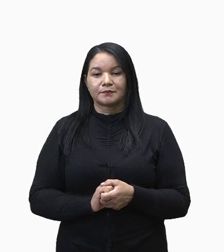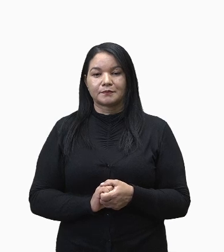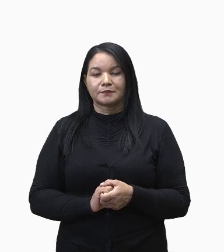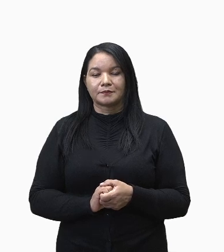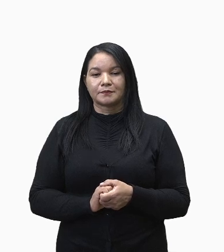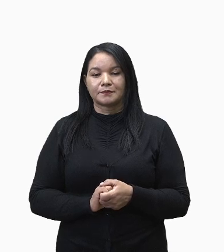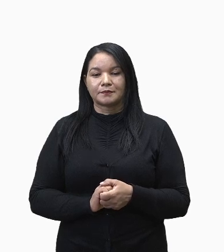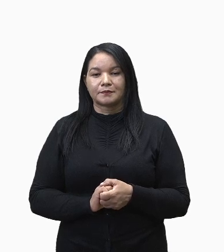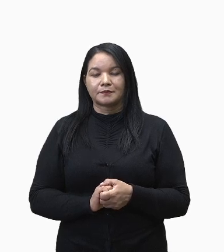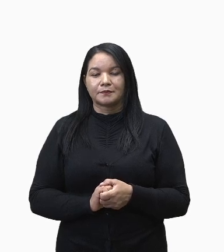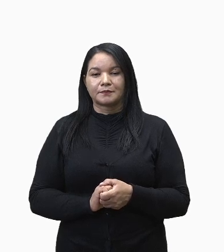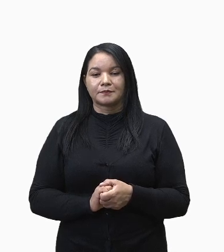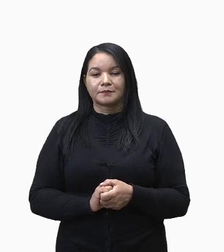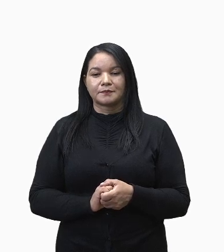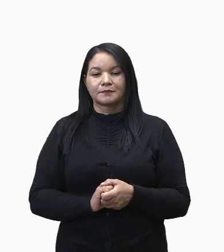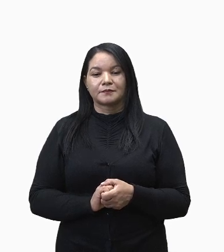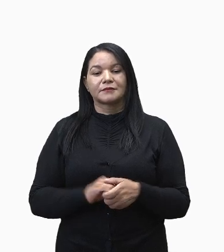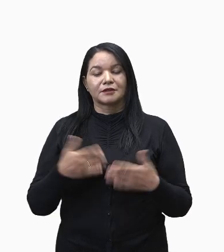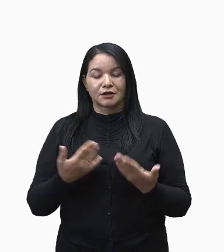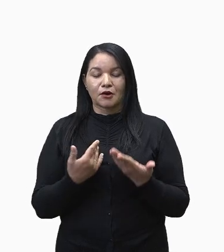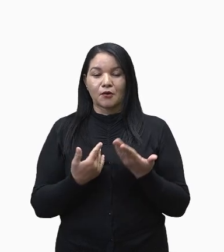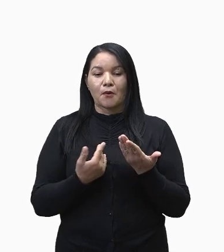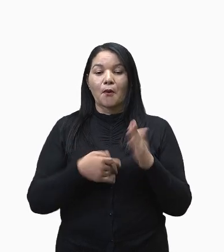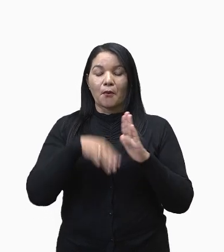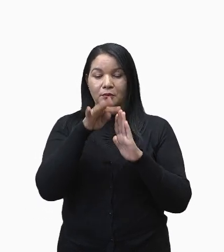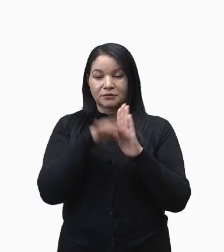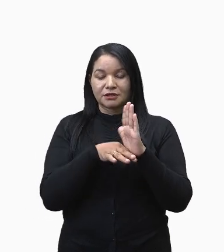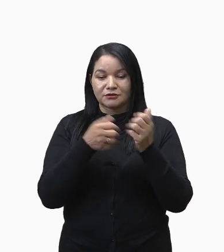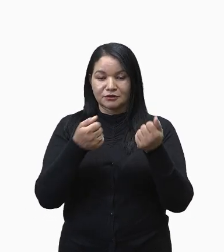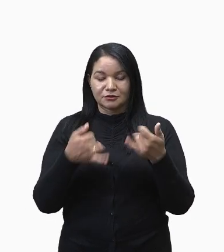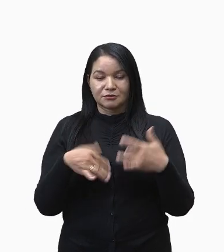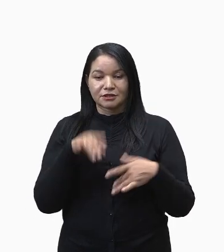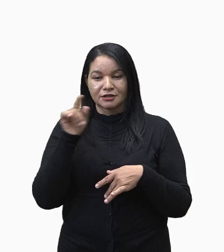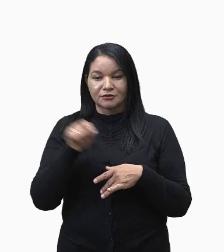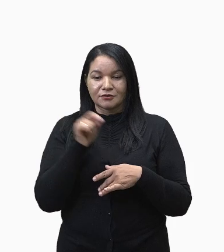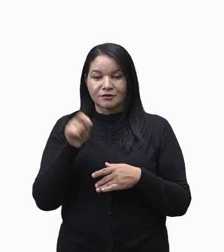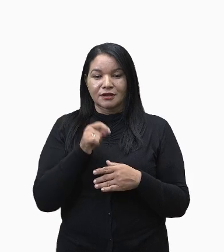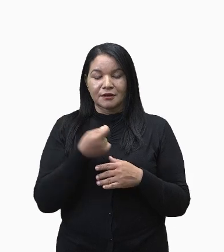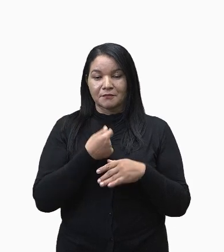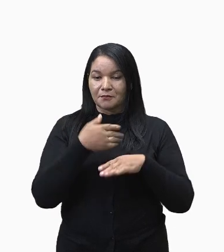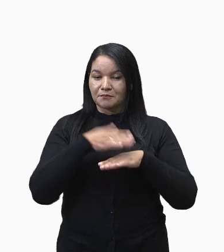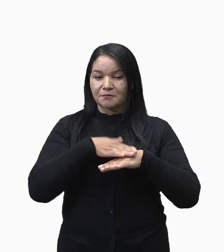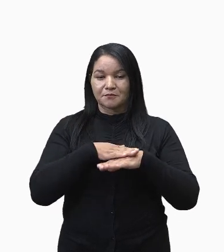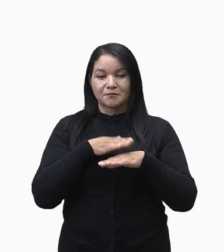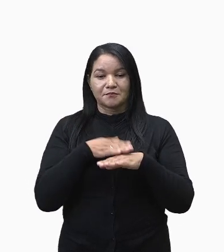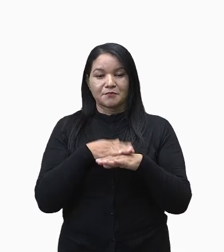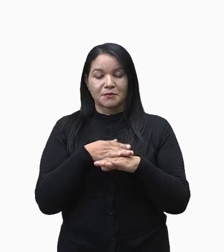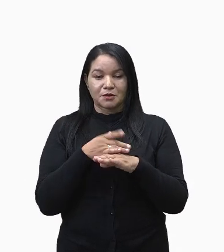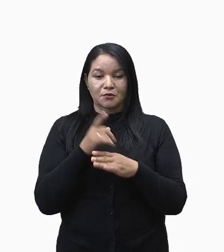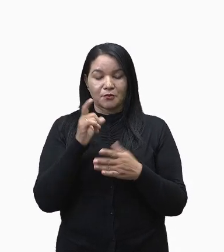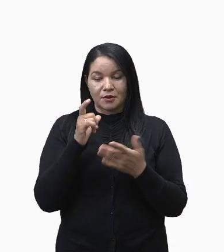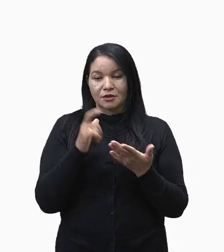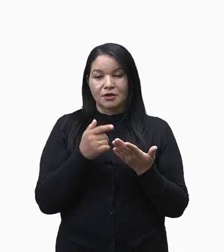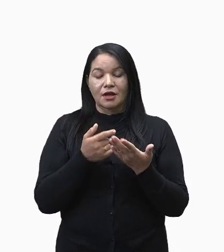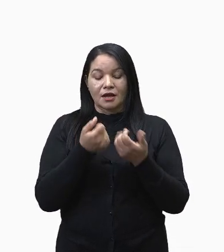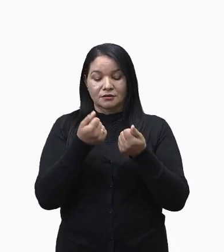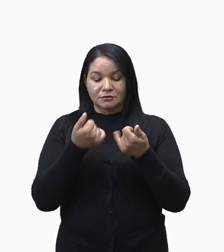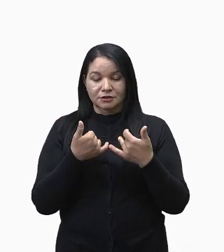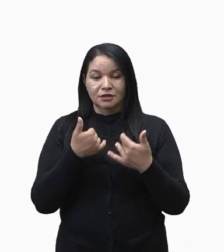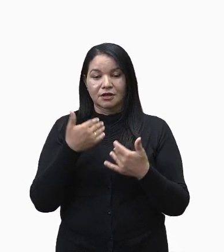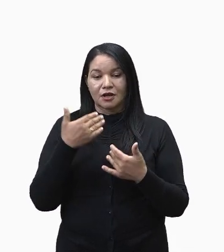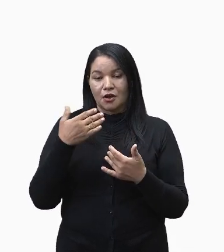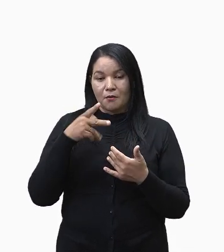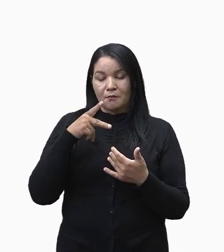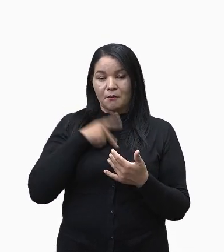nosso texto está falando do autorretrato, que é aquela, quando nós estamos falando de nós mesmos.